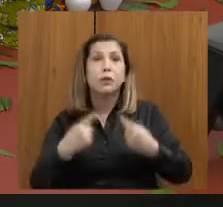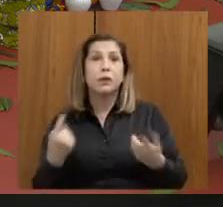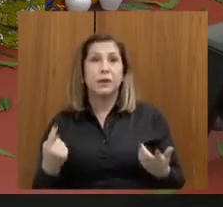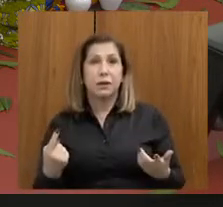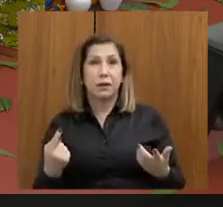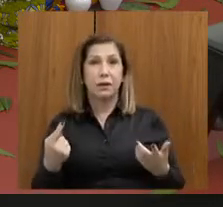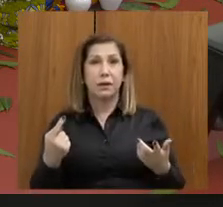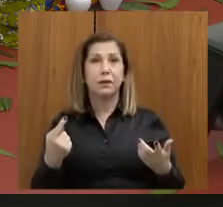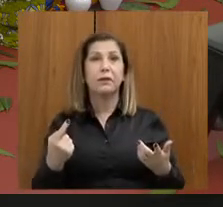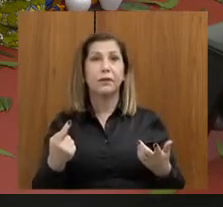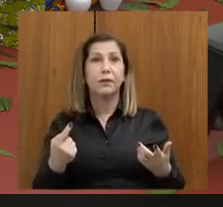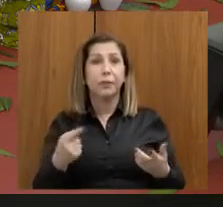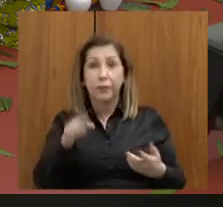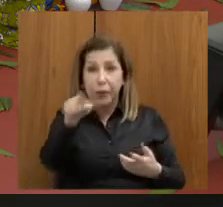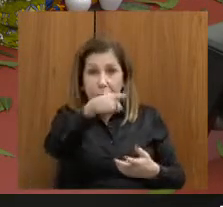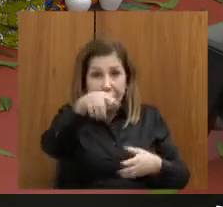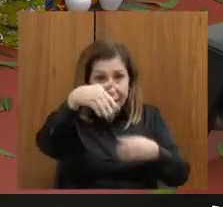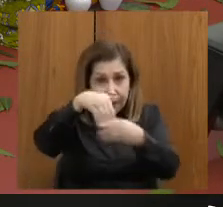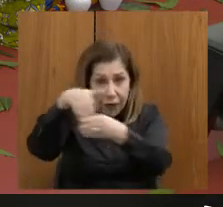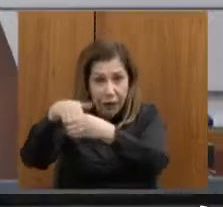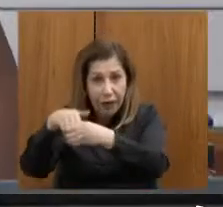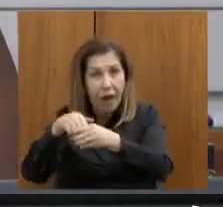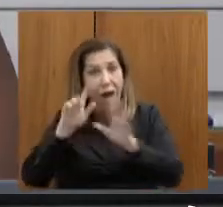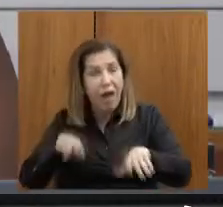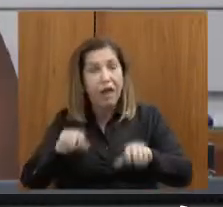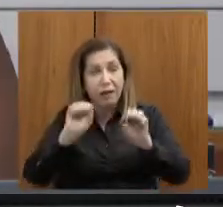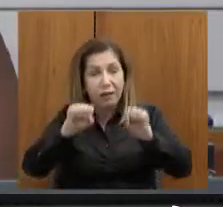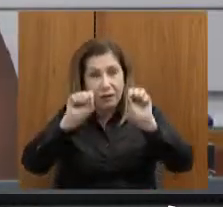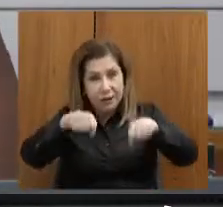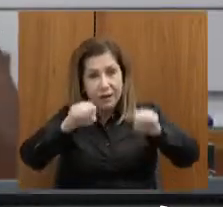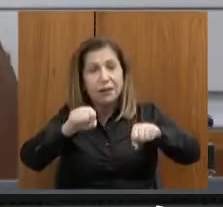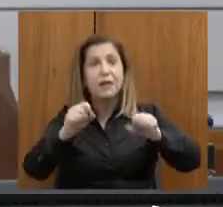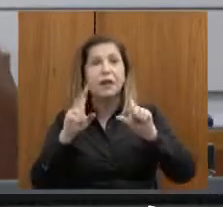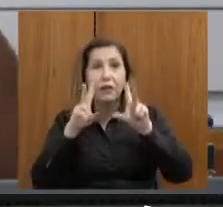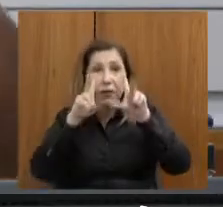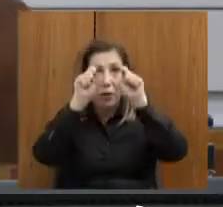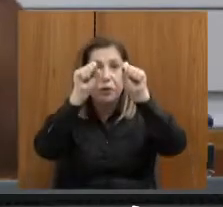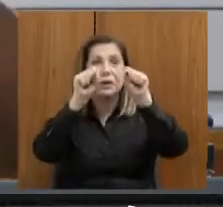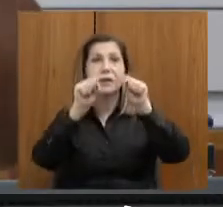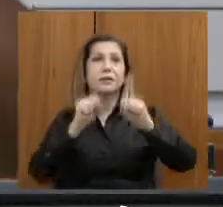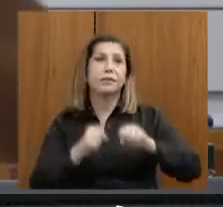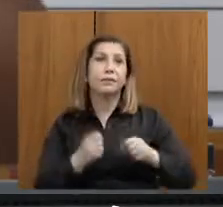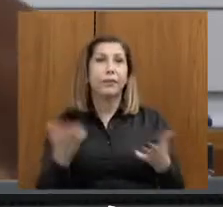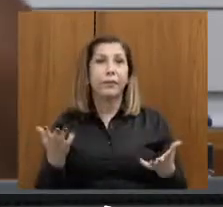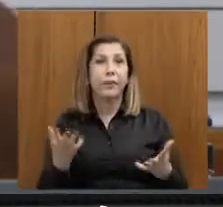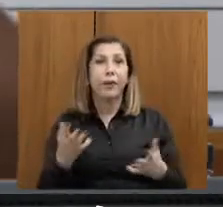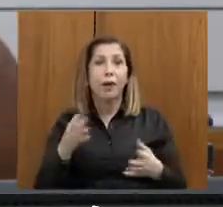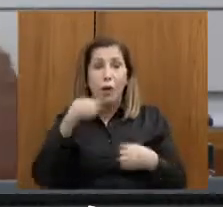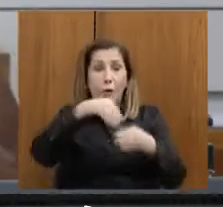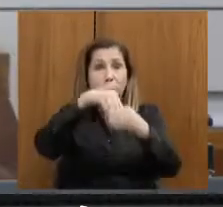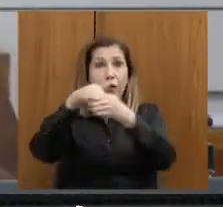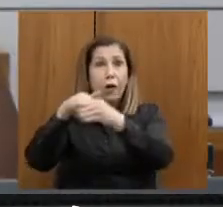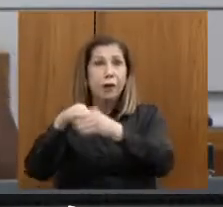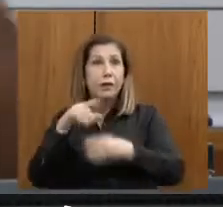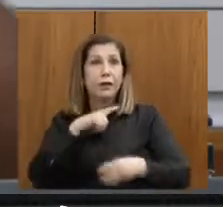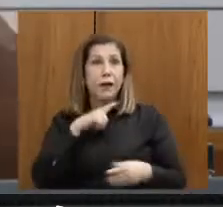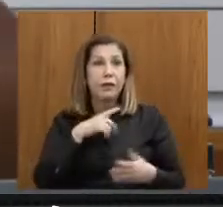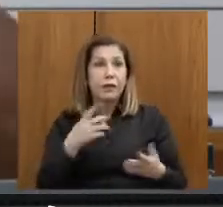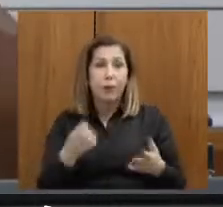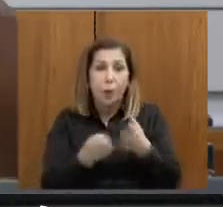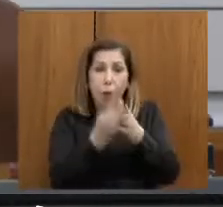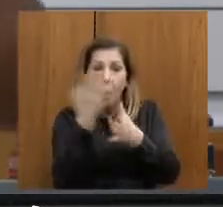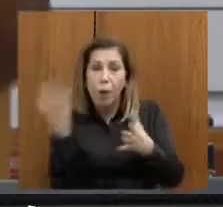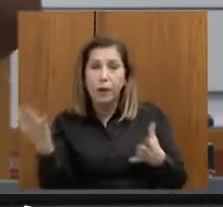aquele que foi votado falta política né as vezes não ganho mais a deus ó o tanto de volta que a pessoa teve